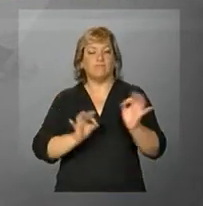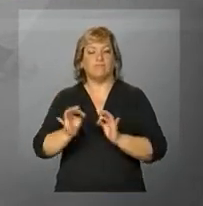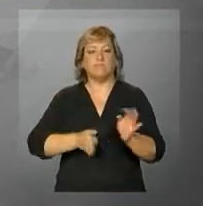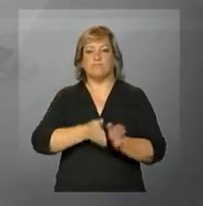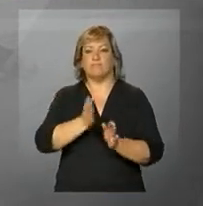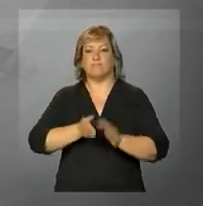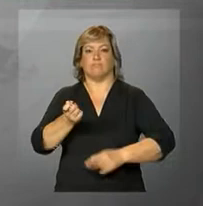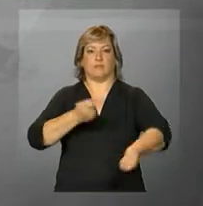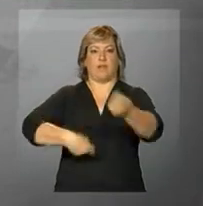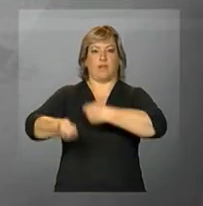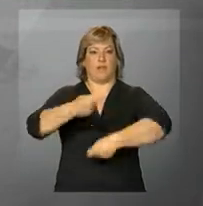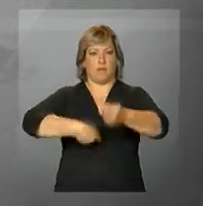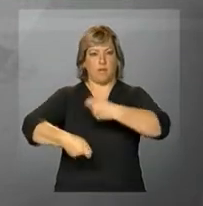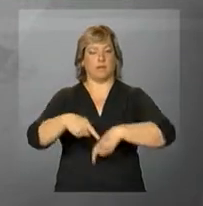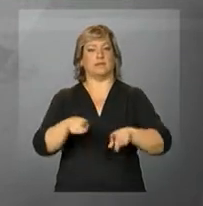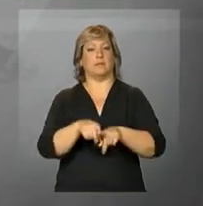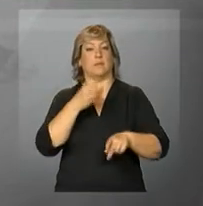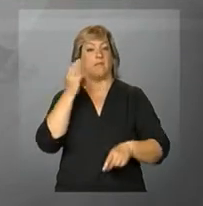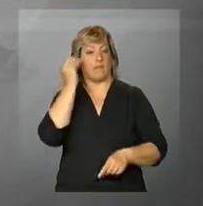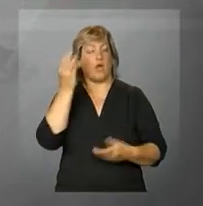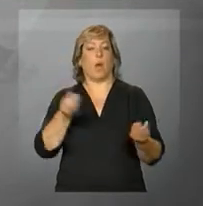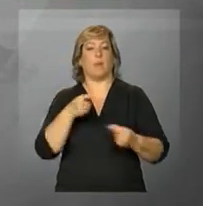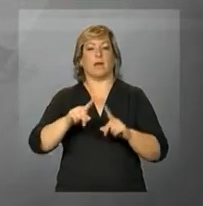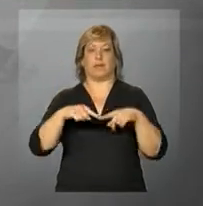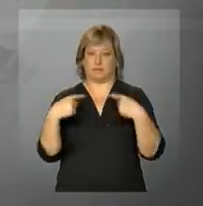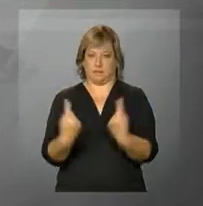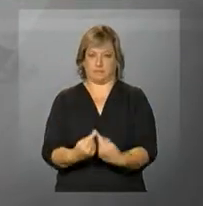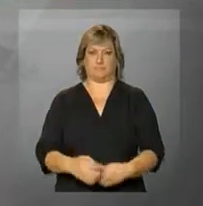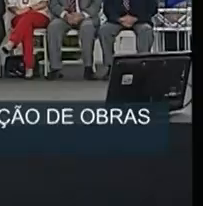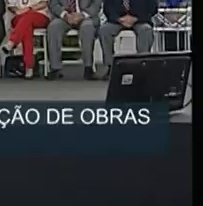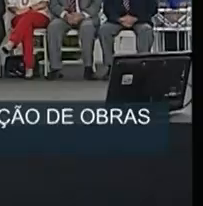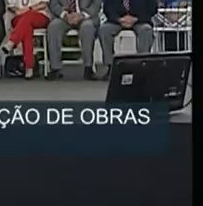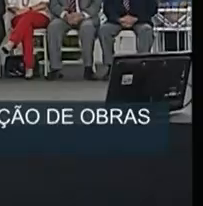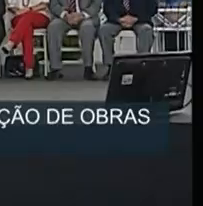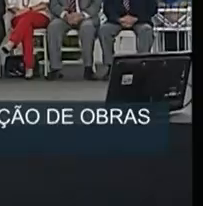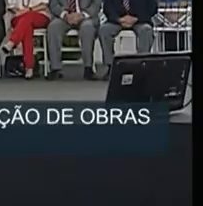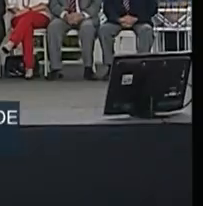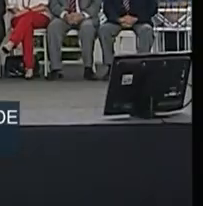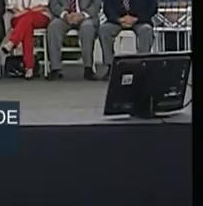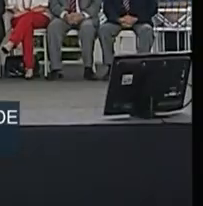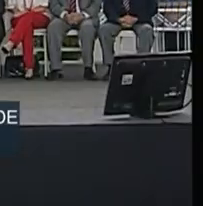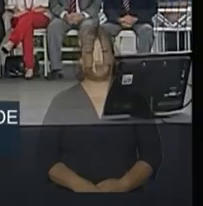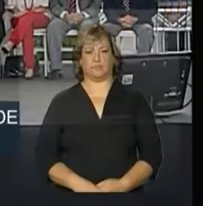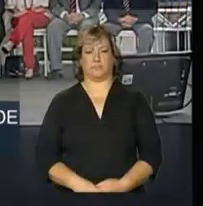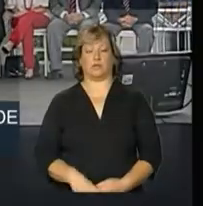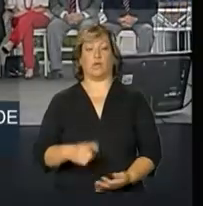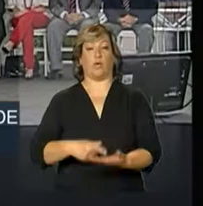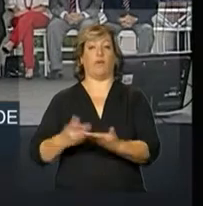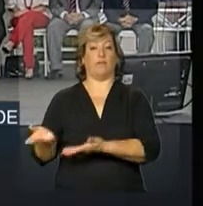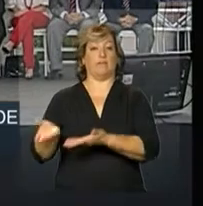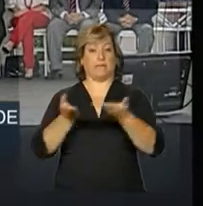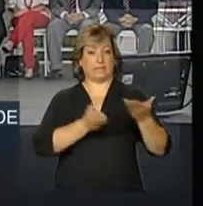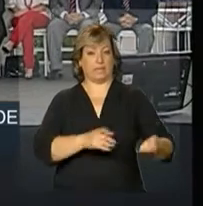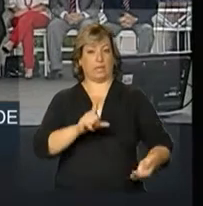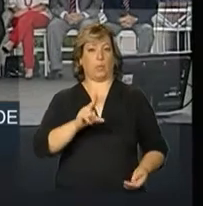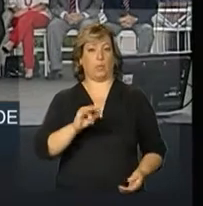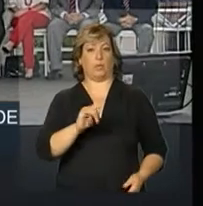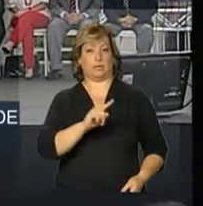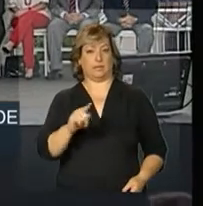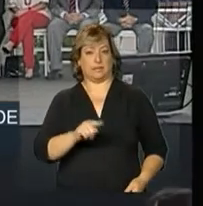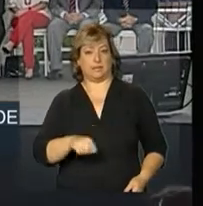para a movimentação de cargas. Veja como foi a solenidade. Convidamos o senhor Luiz Carlos